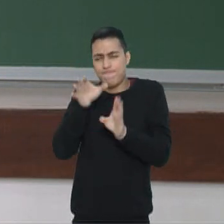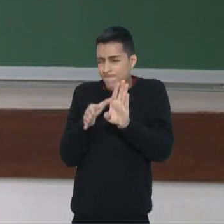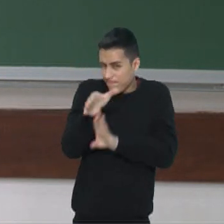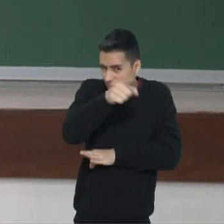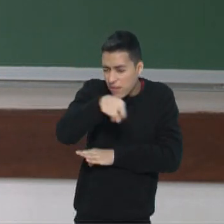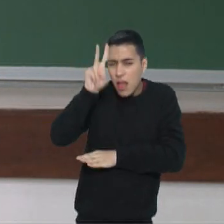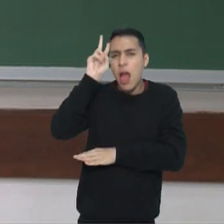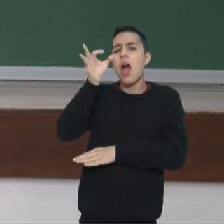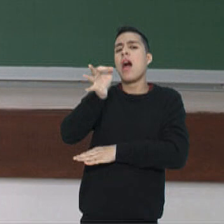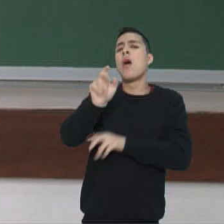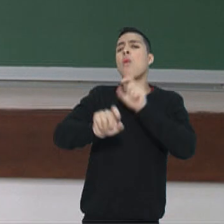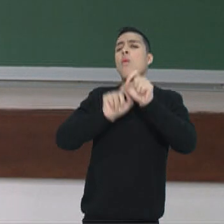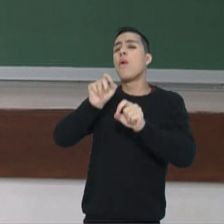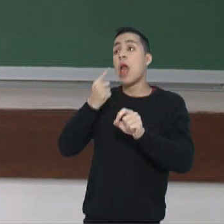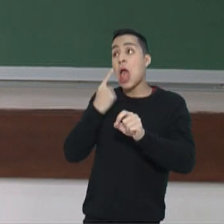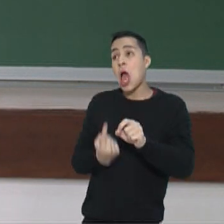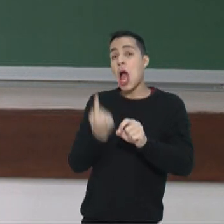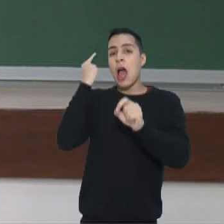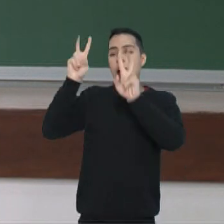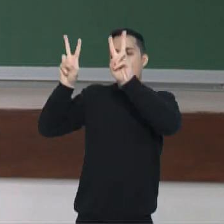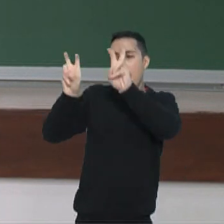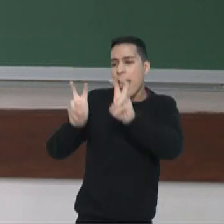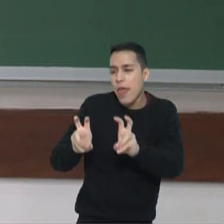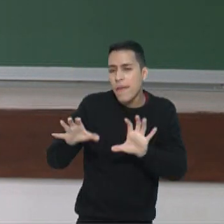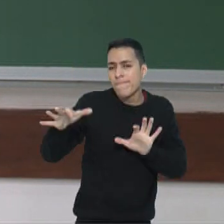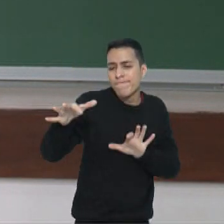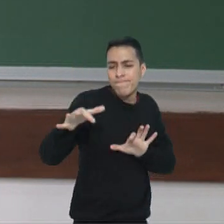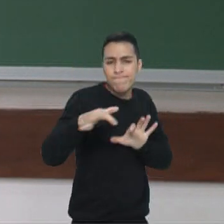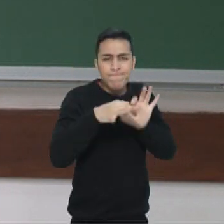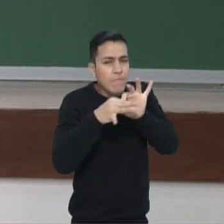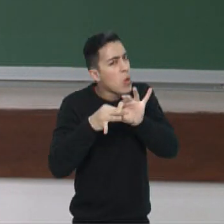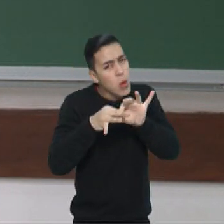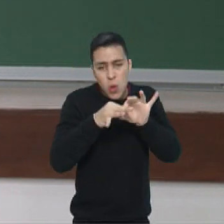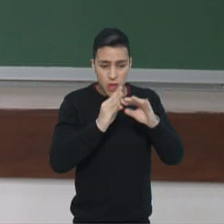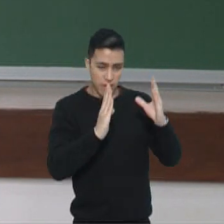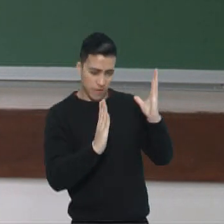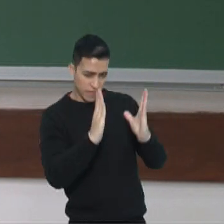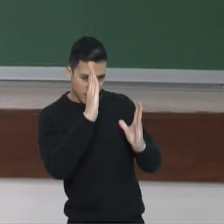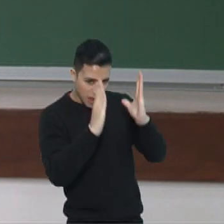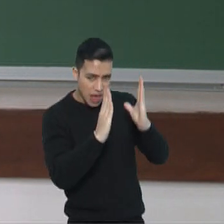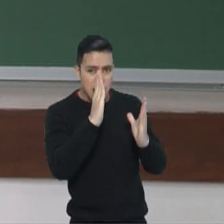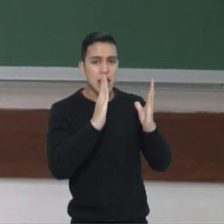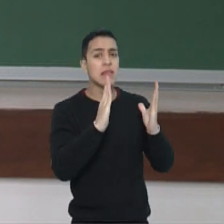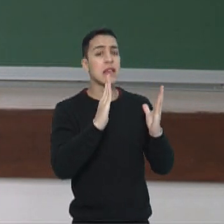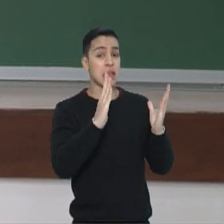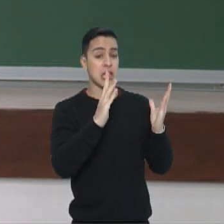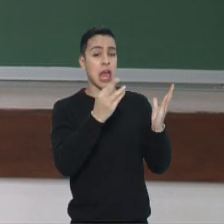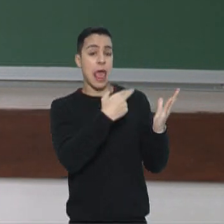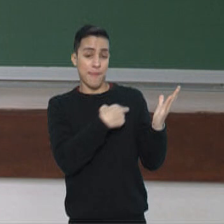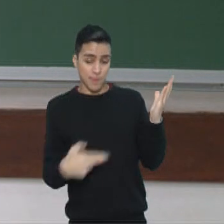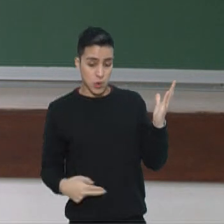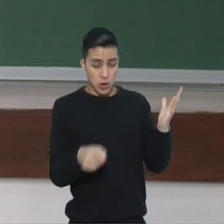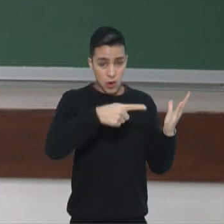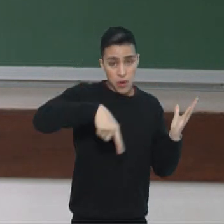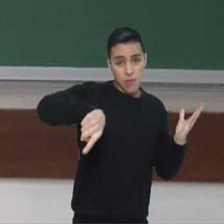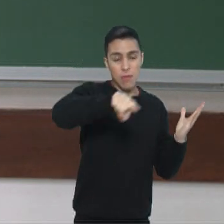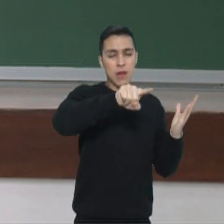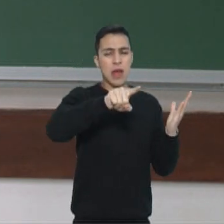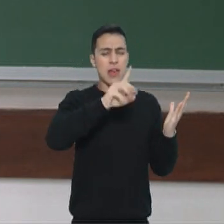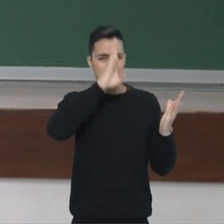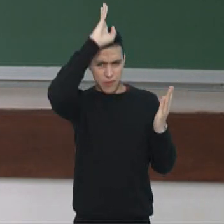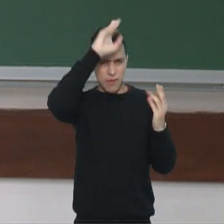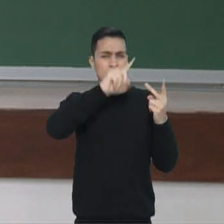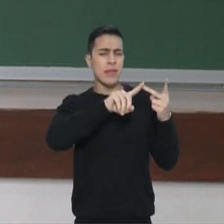esses assuntos, eles fizeram parte realmente da fase da República de Roma e do Império Romano.